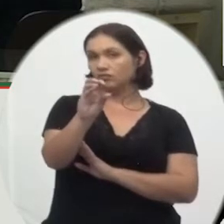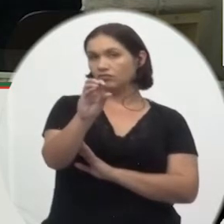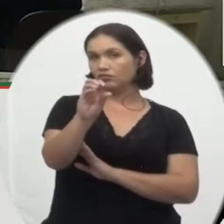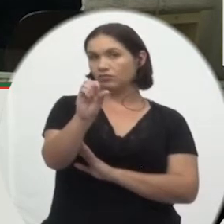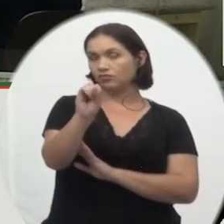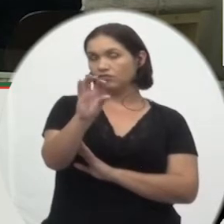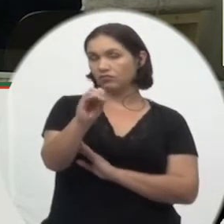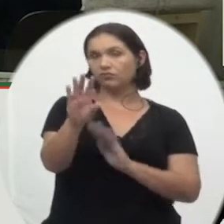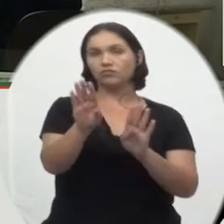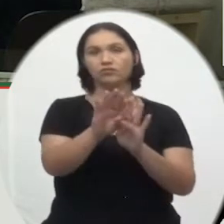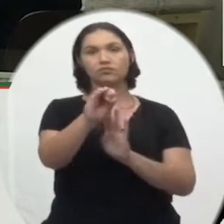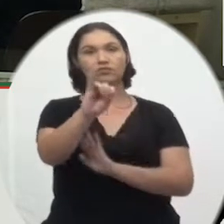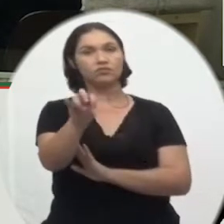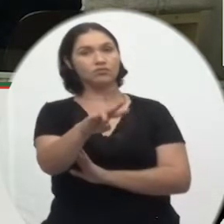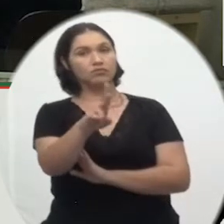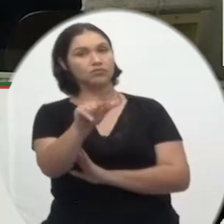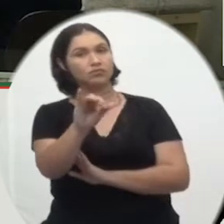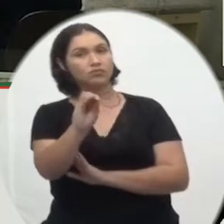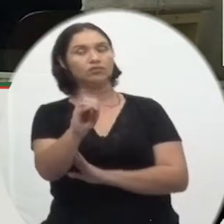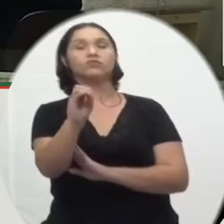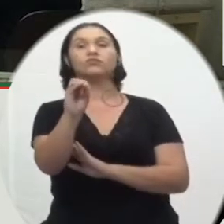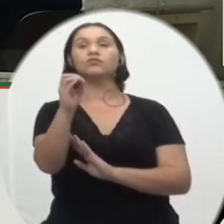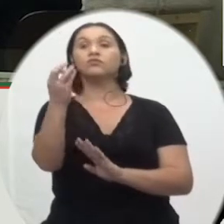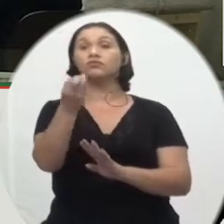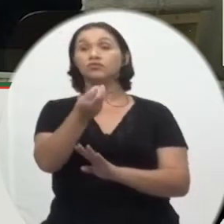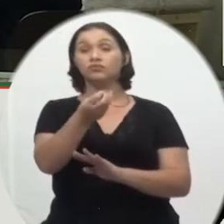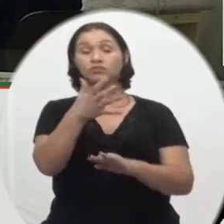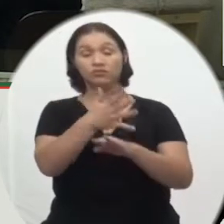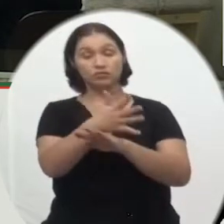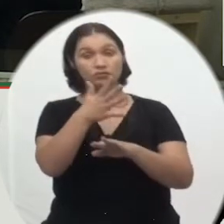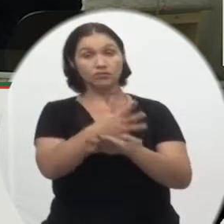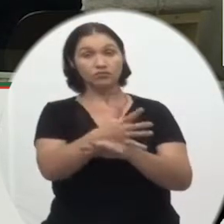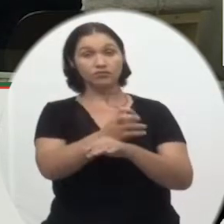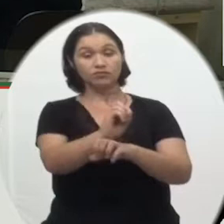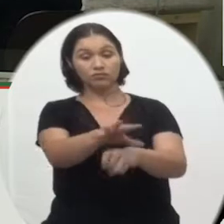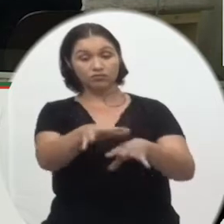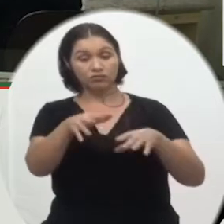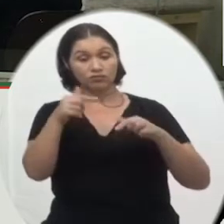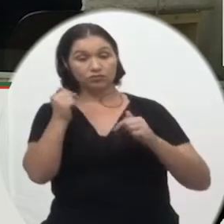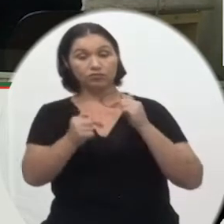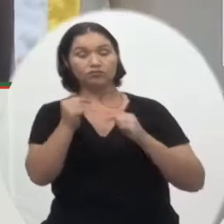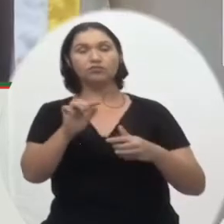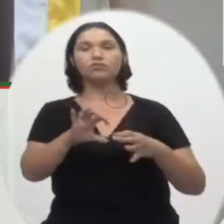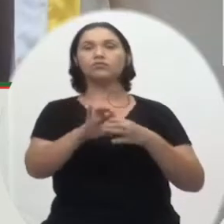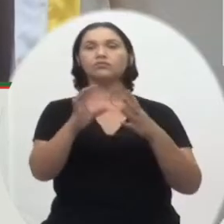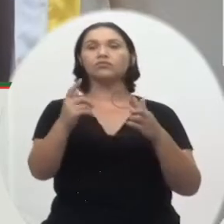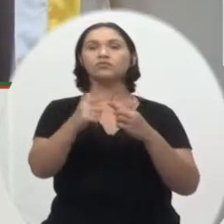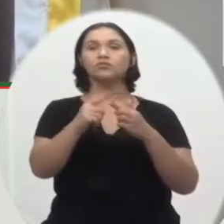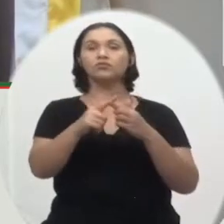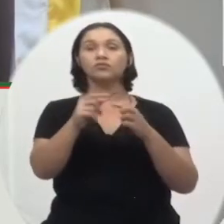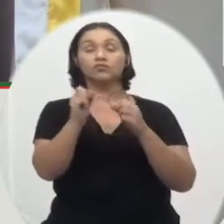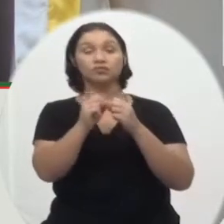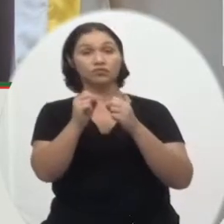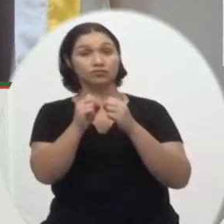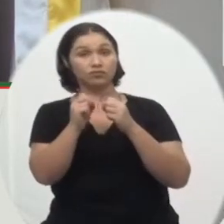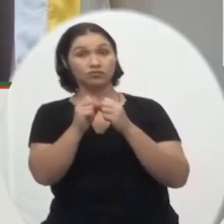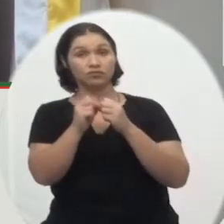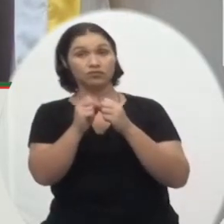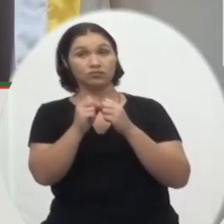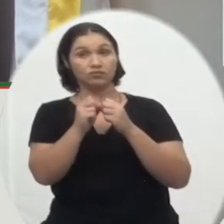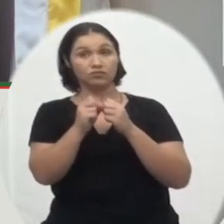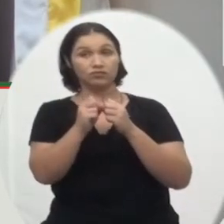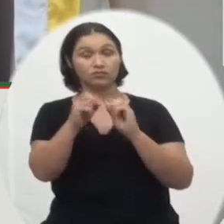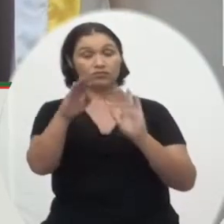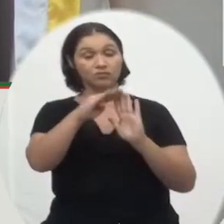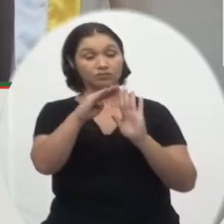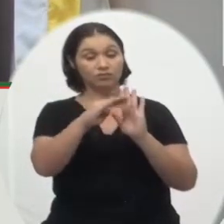foi feita tratativas lá de encaminhamento para aquela região das cheias que lá vinha acontecendo. Também o vereador Paiol, pela